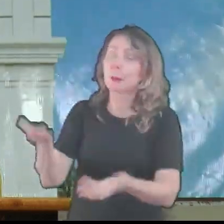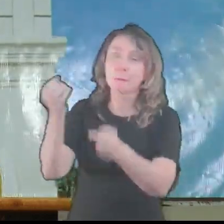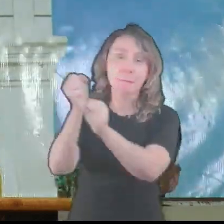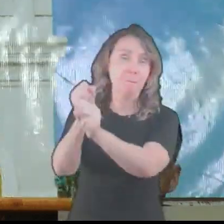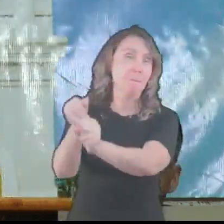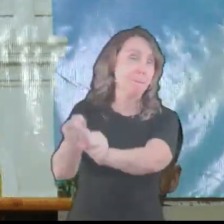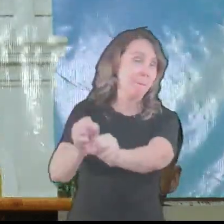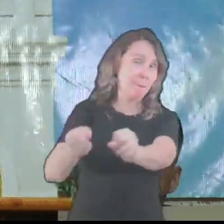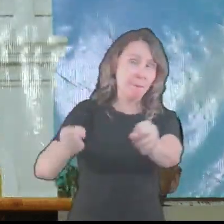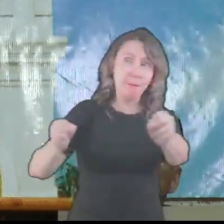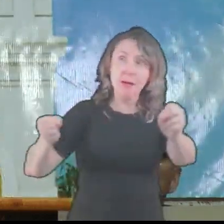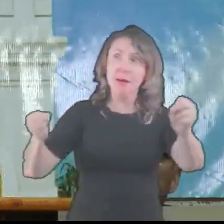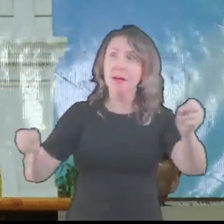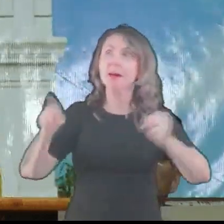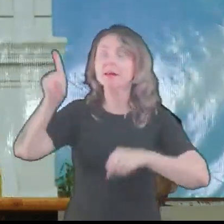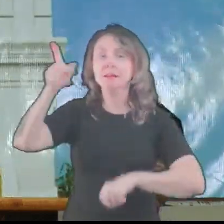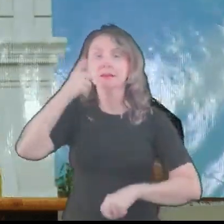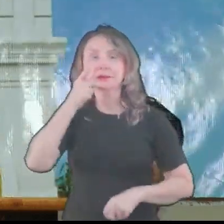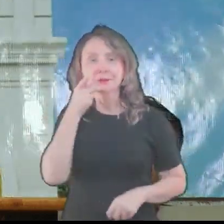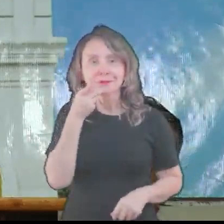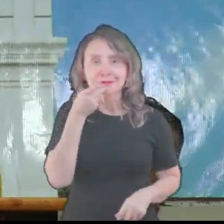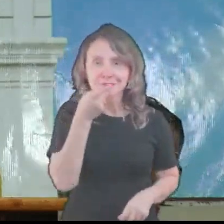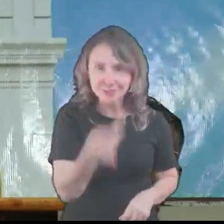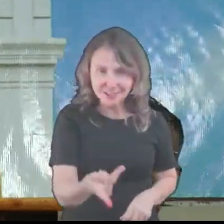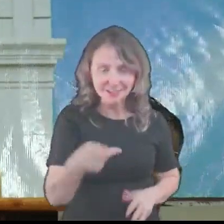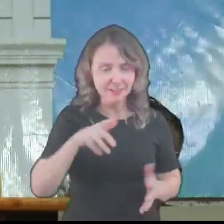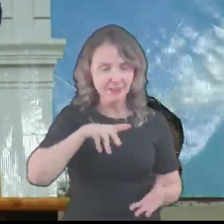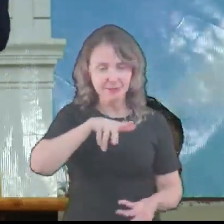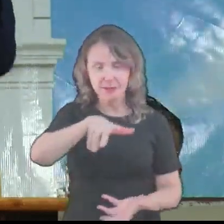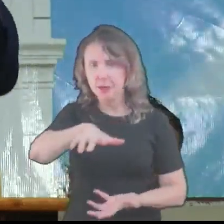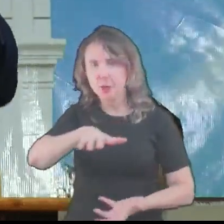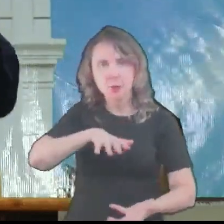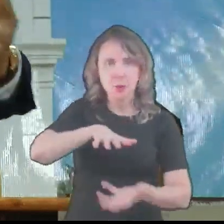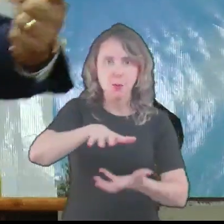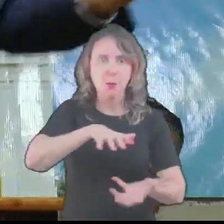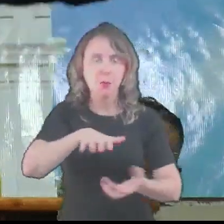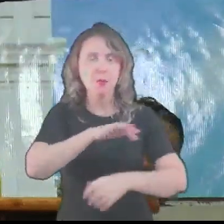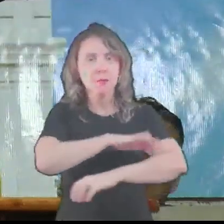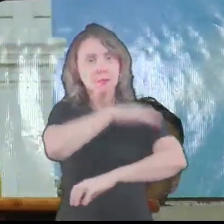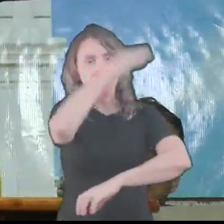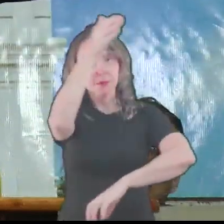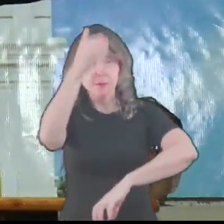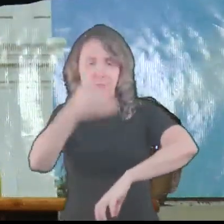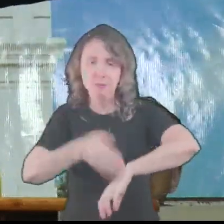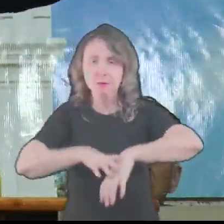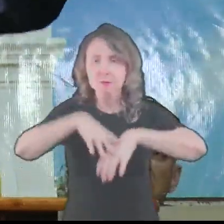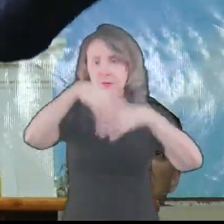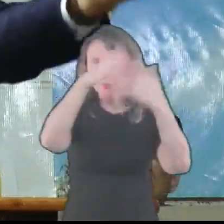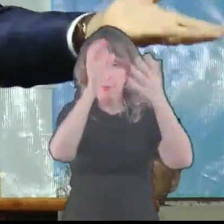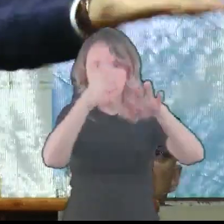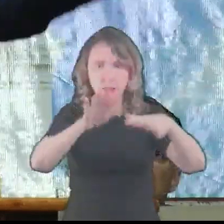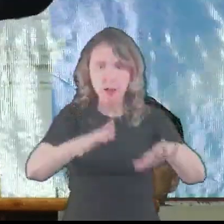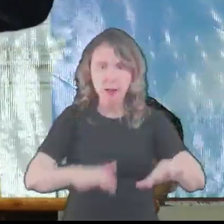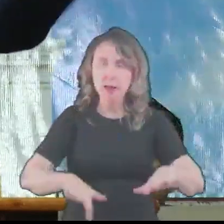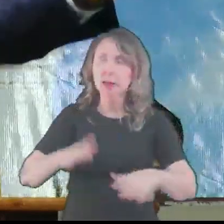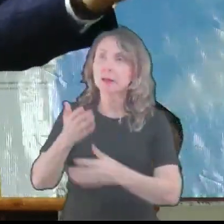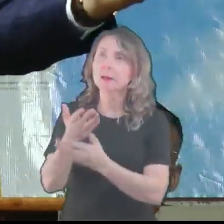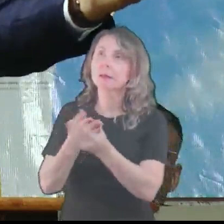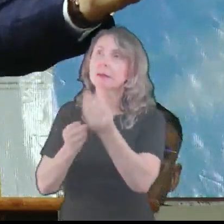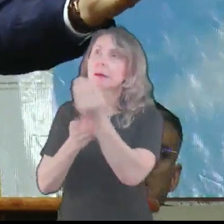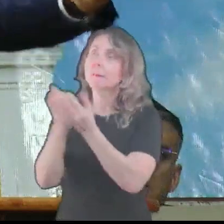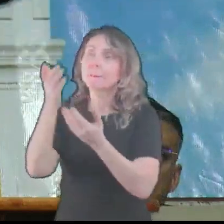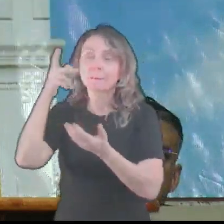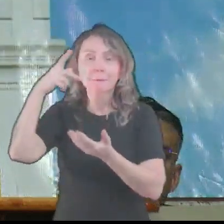dele. Quando ele fala, a terra treme, os montes se derretem. Ele pega as suas mãos e pesa como